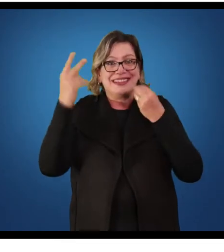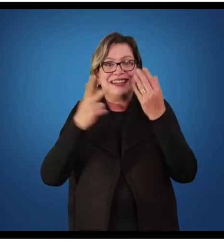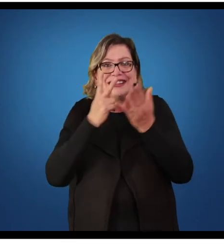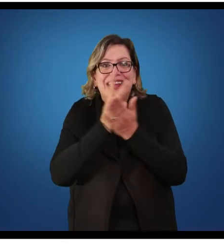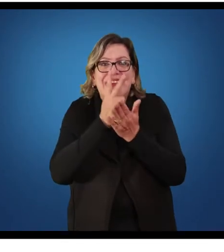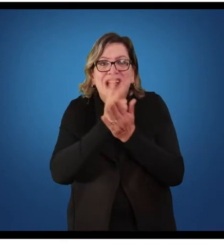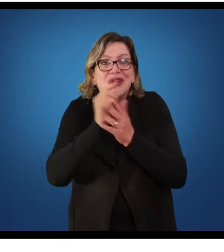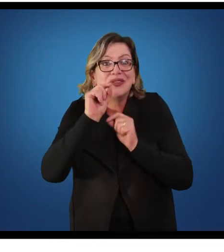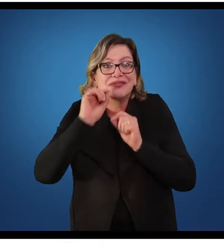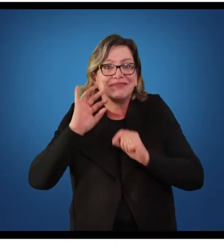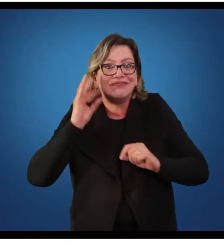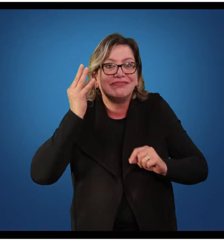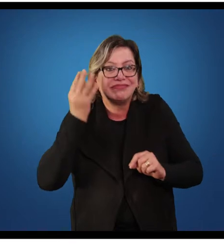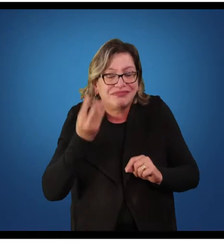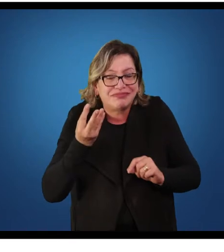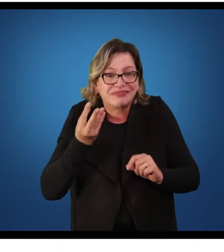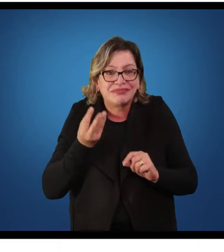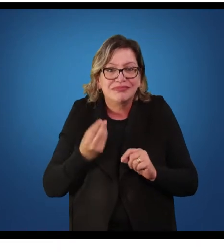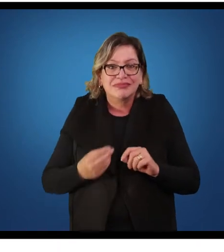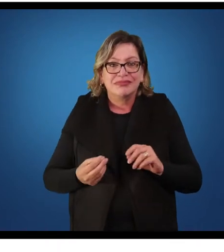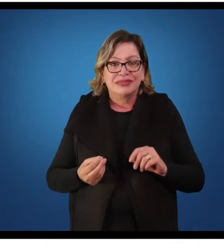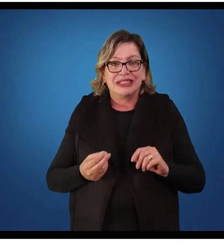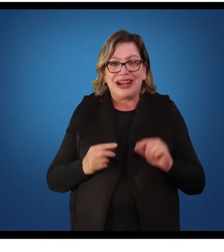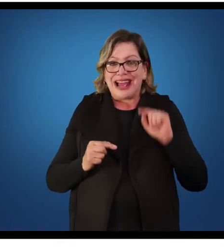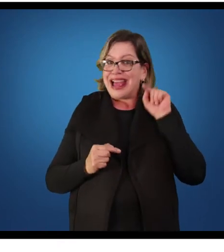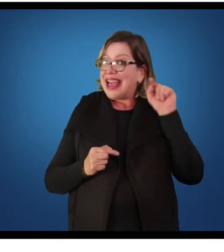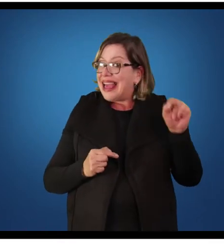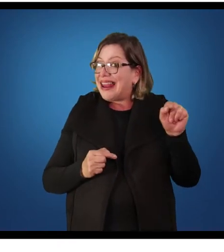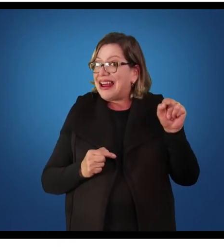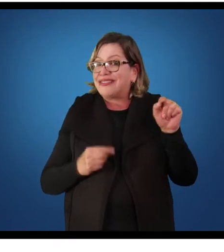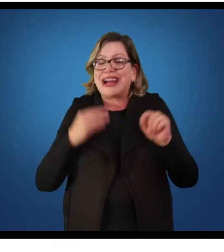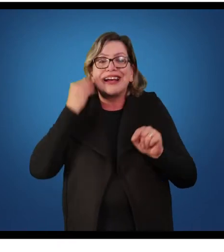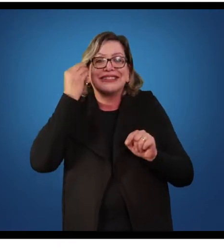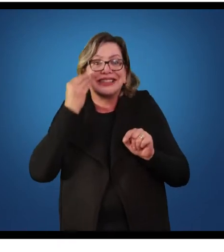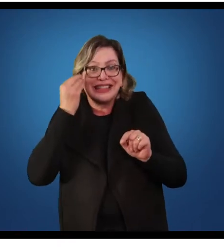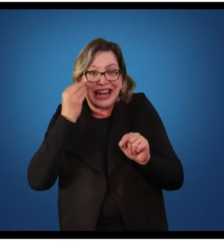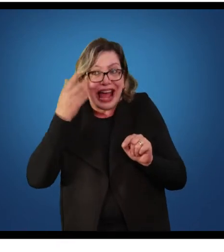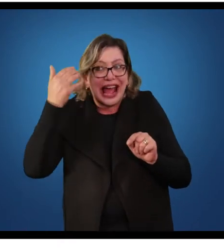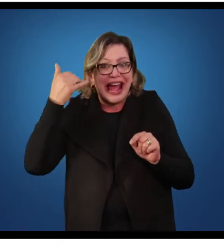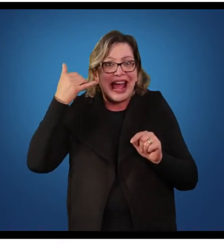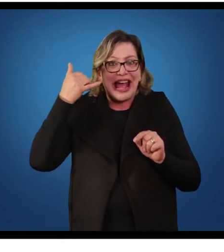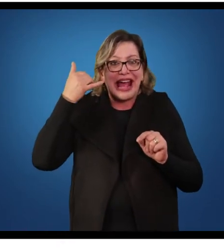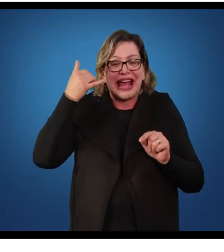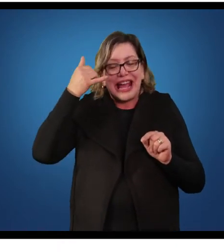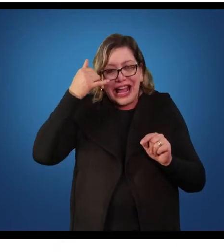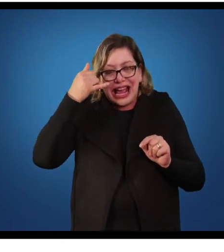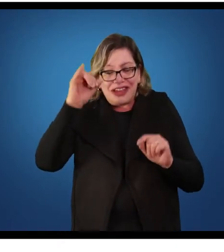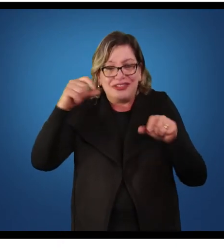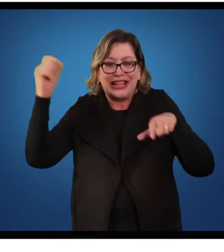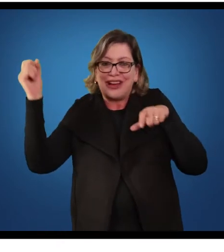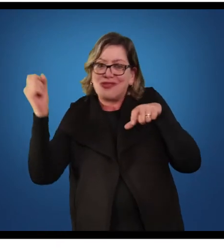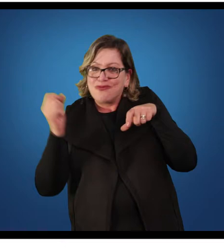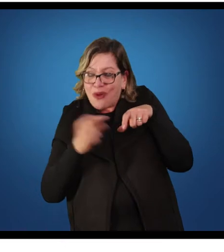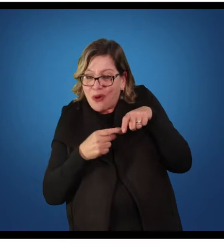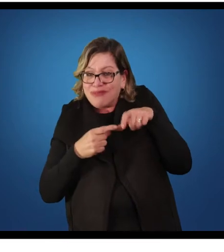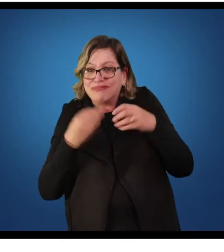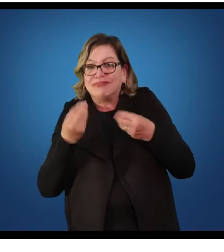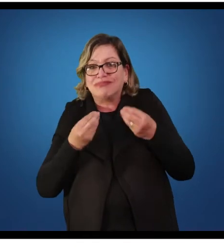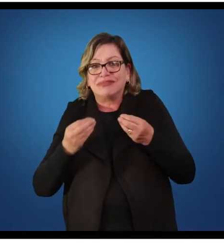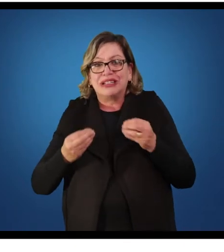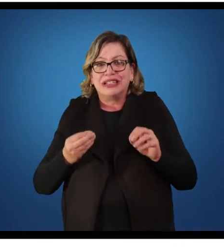O que acontecerá? A Fernanda tentará impedir com que você arremesse,